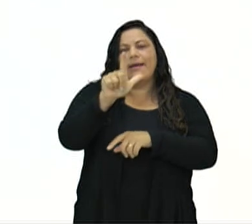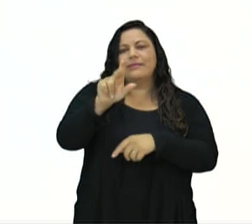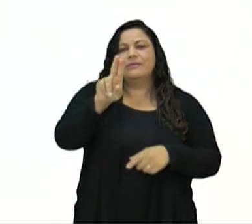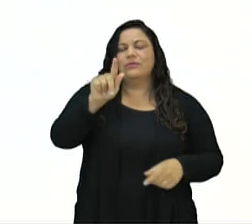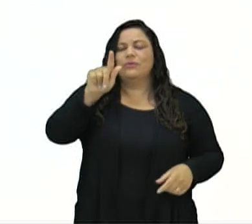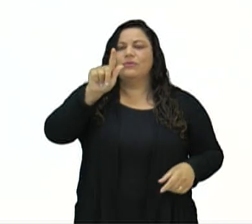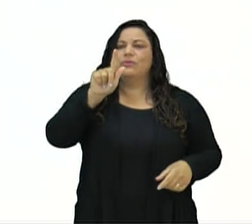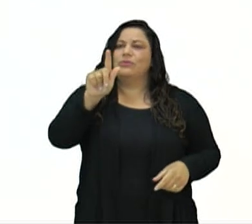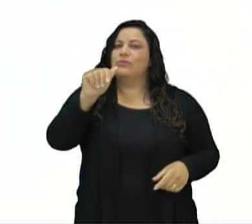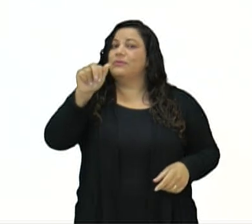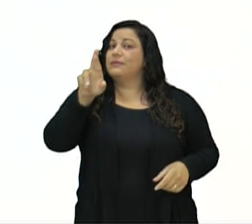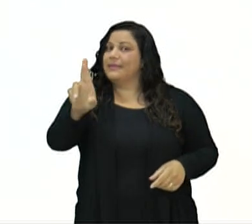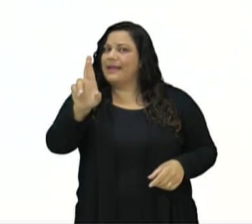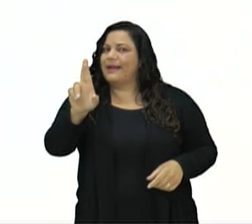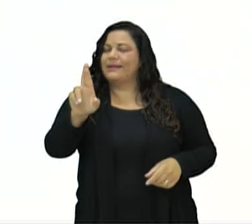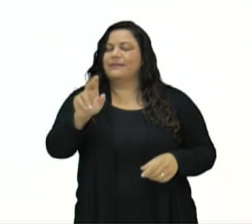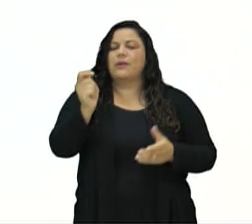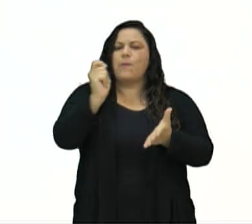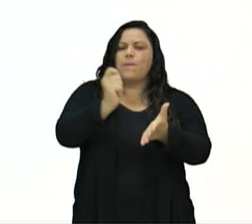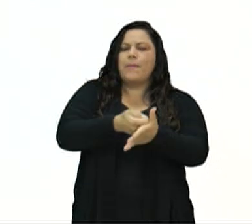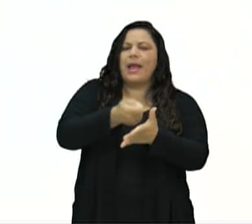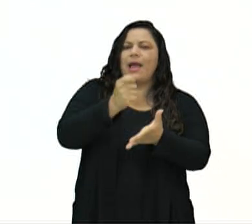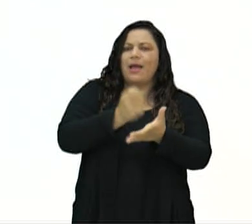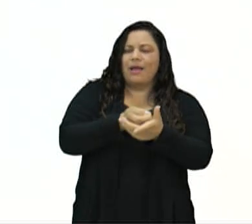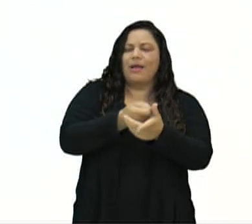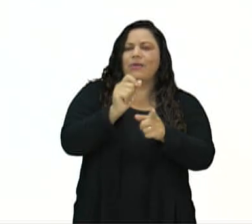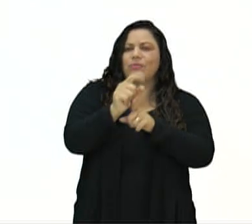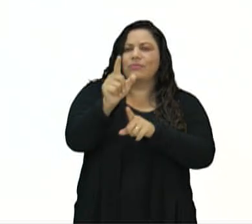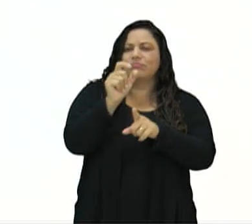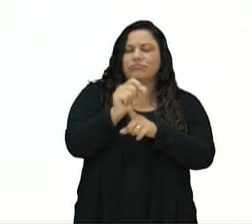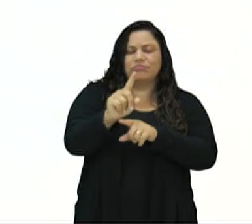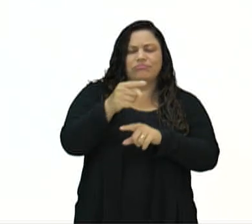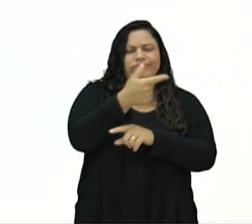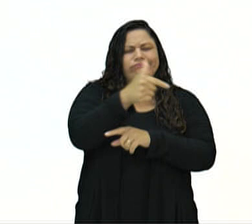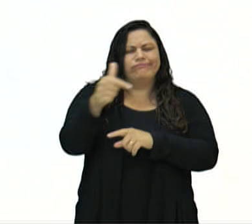casa propia. E aí, mais uma tela retirada da internet, de um